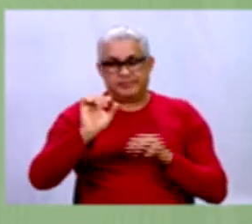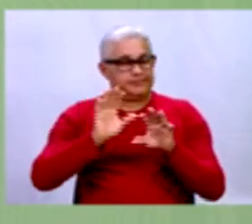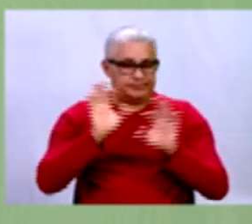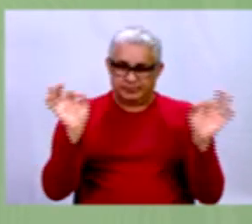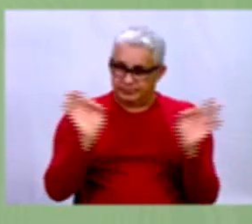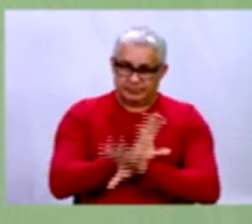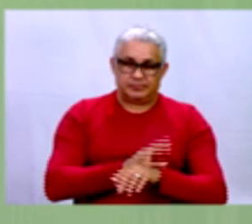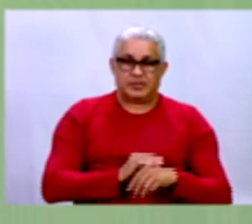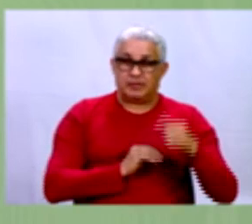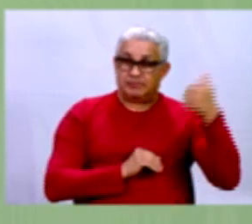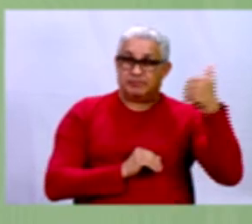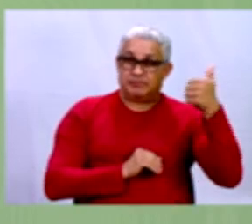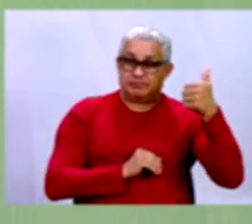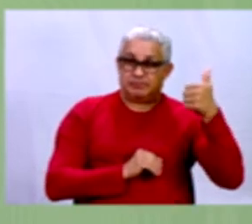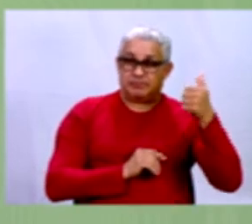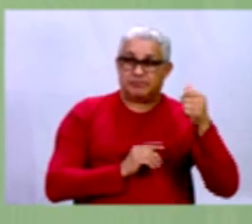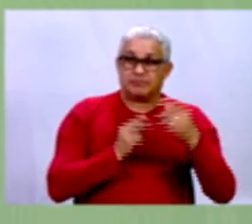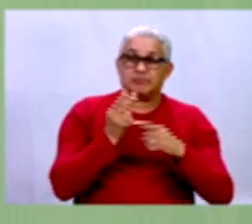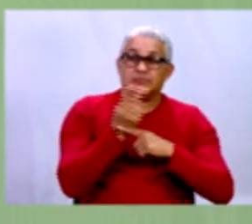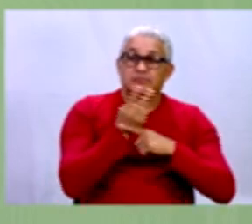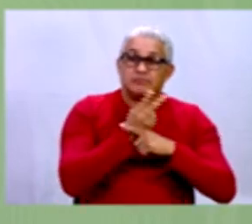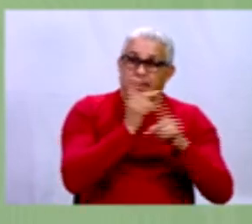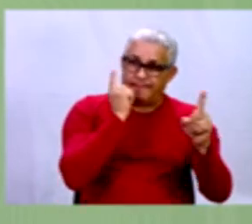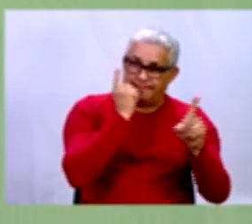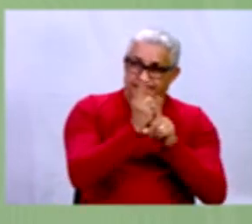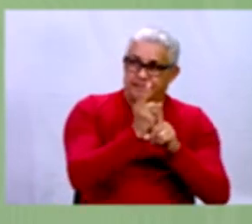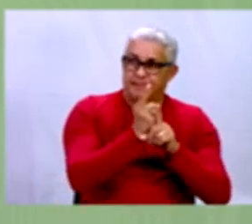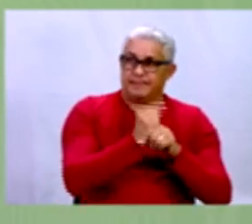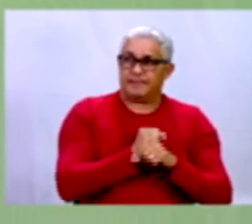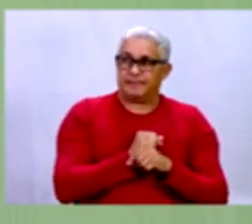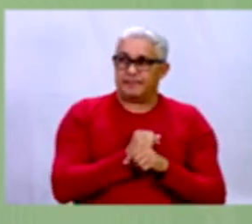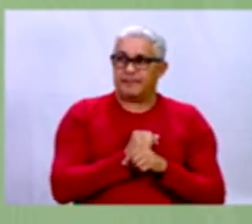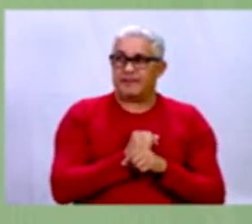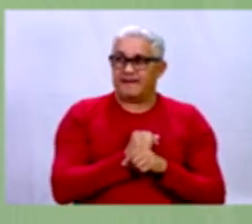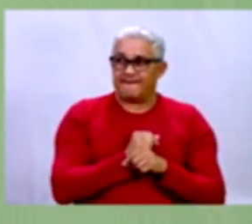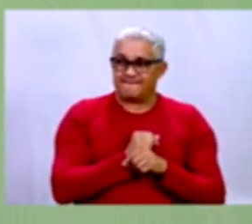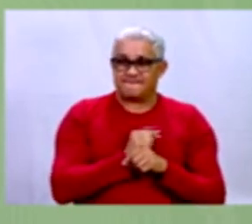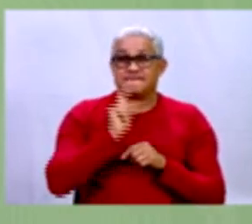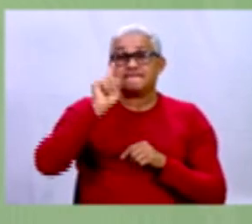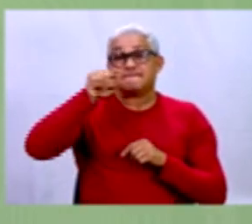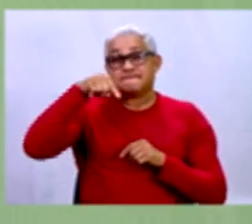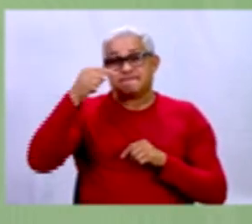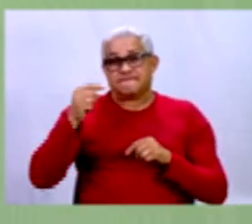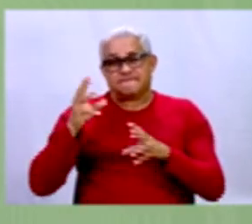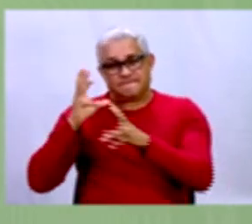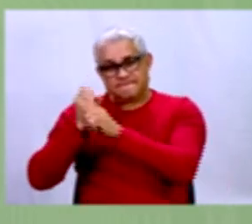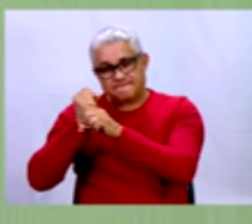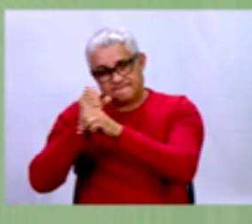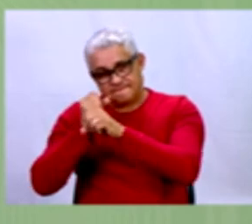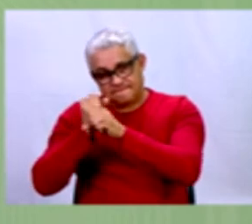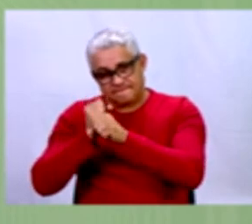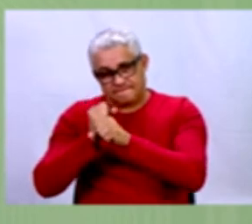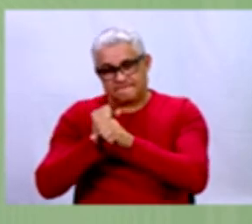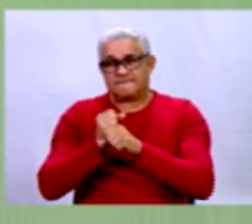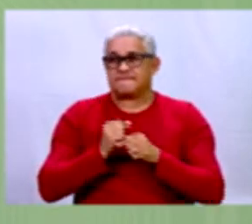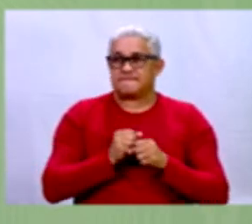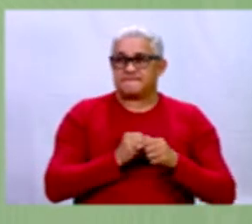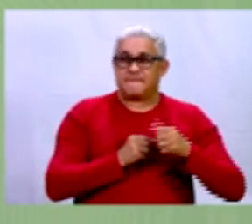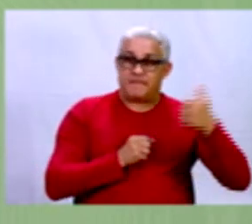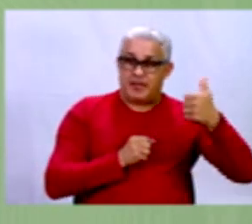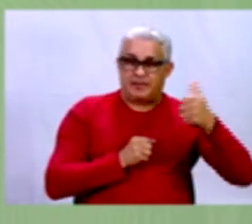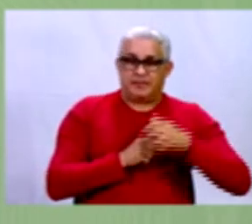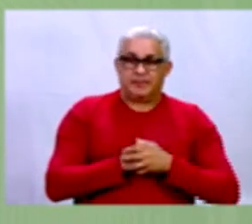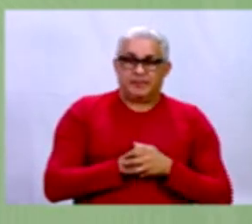gente primeiro vai encontrar essa fórmula aqui, para depois a gente encontrar a fórmula anterior. Esse é o primeiro